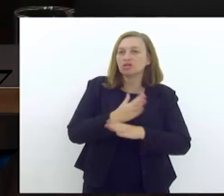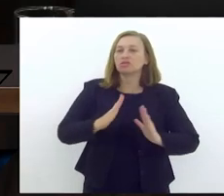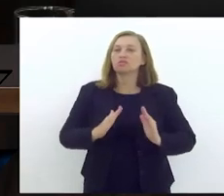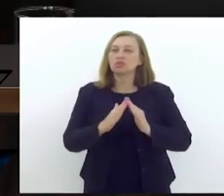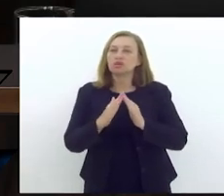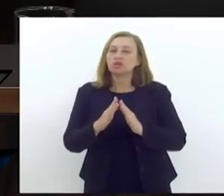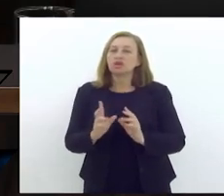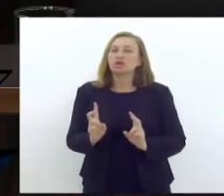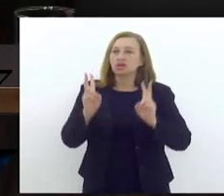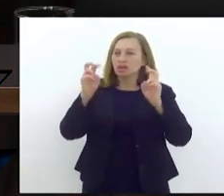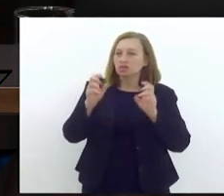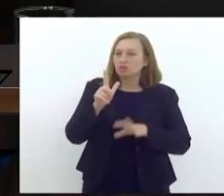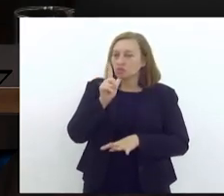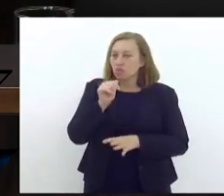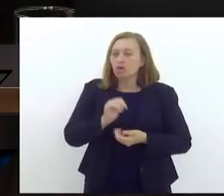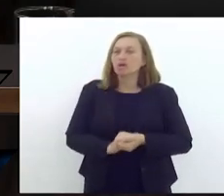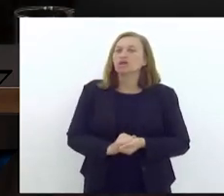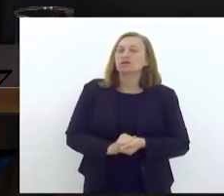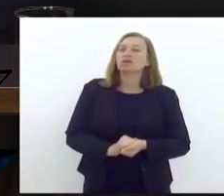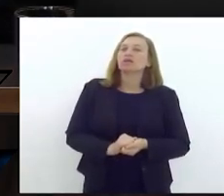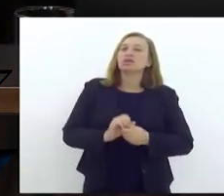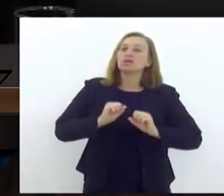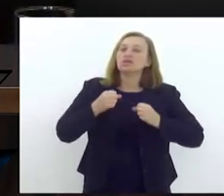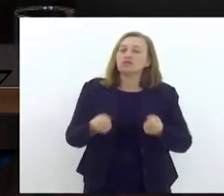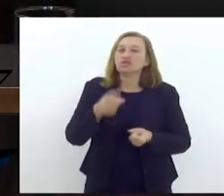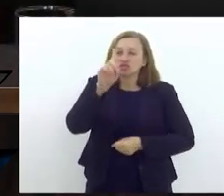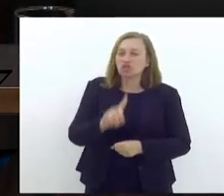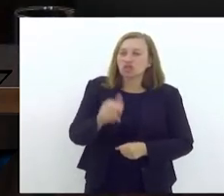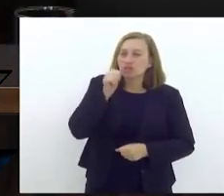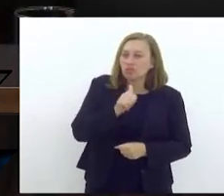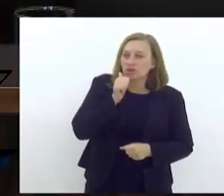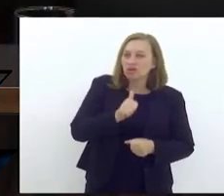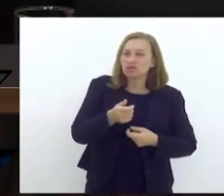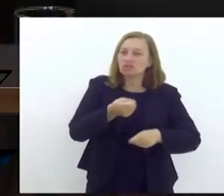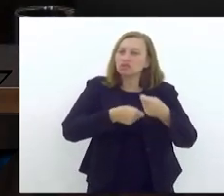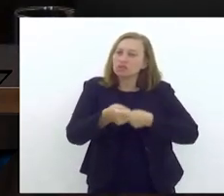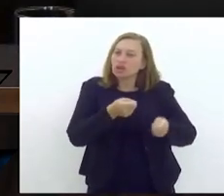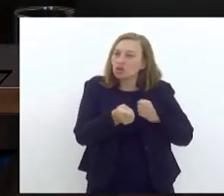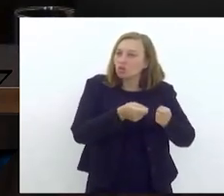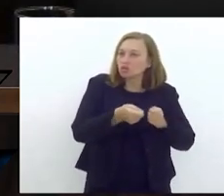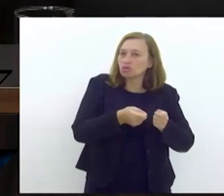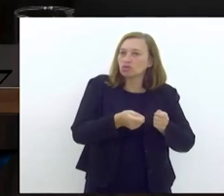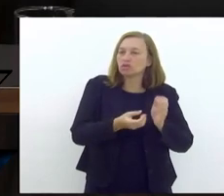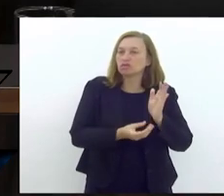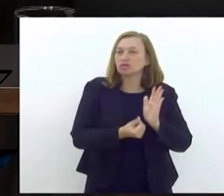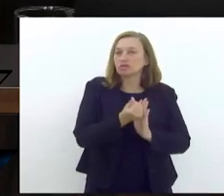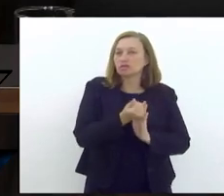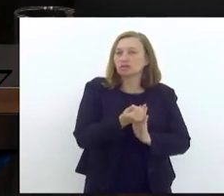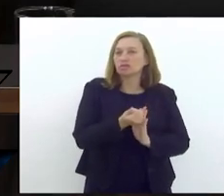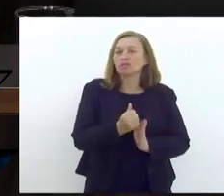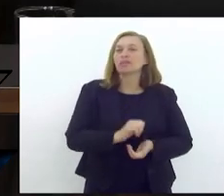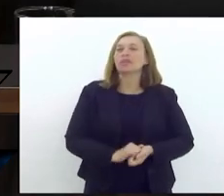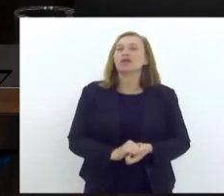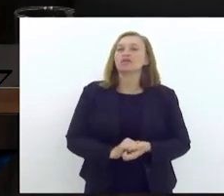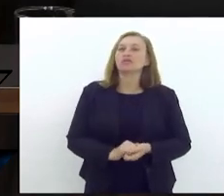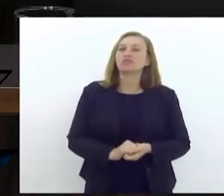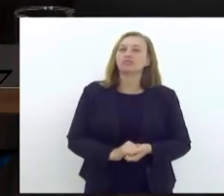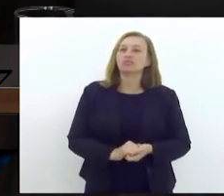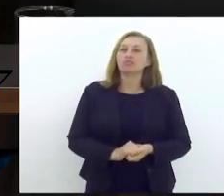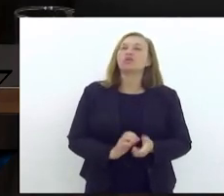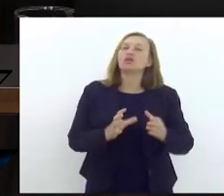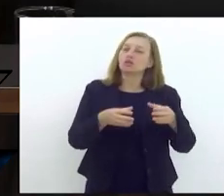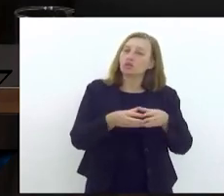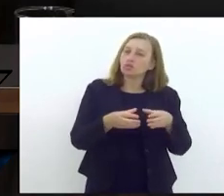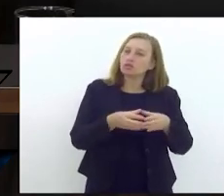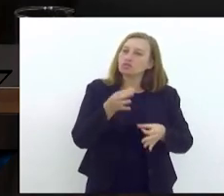fundiários de Defesa do direito da mulher orçamento finalização financeira e controle para emitir parecer pela